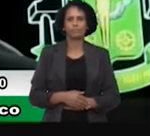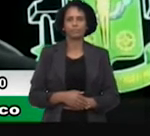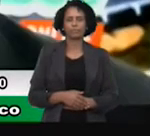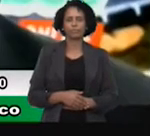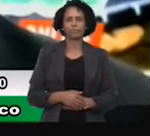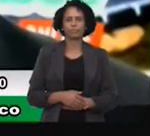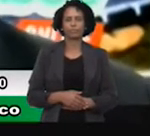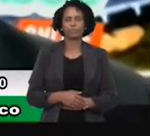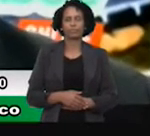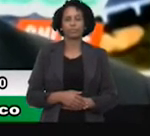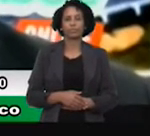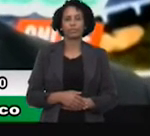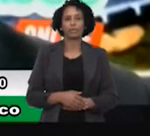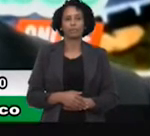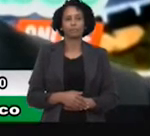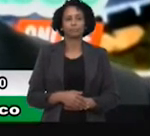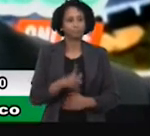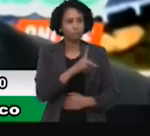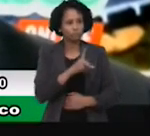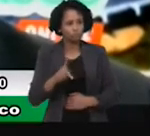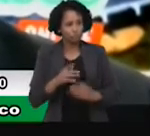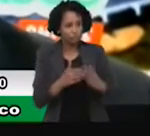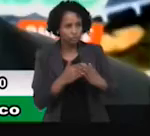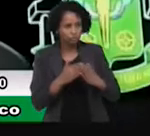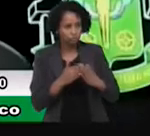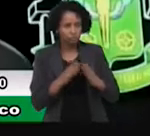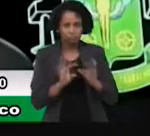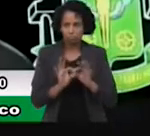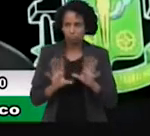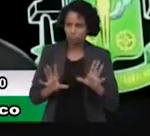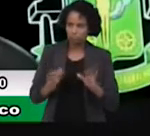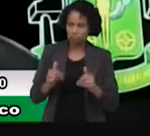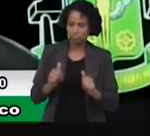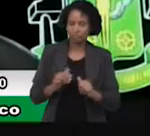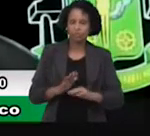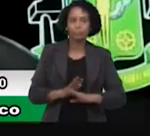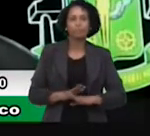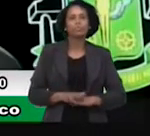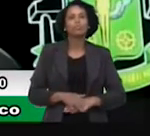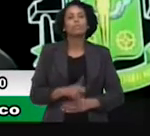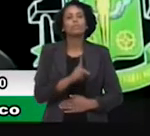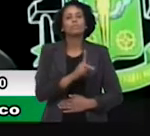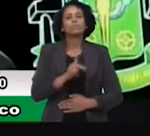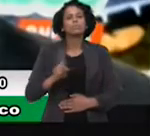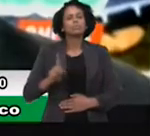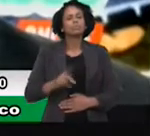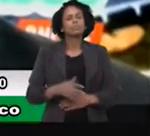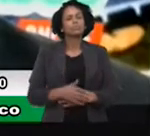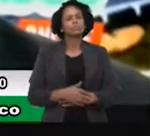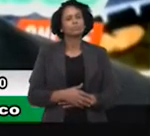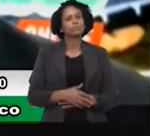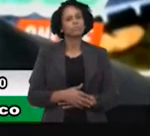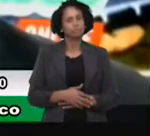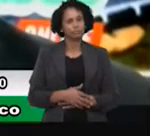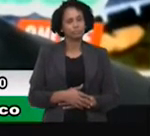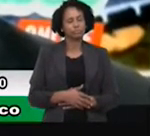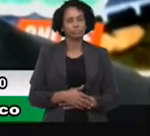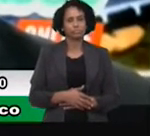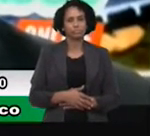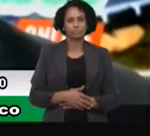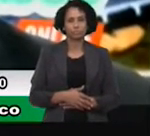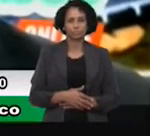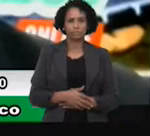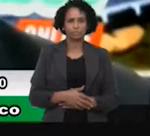Questão de ordem, senhor presidente. Questão de ordem, vereador Ricardo Silva. Presidente, para aproveitar também aqui, agradecer,